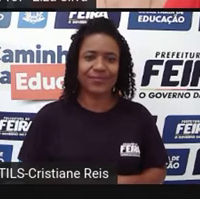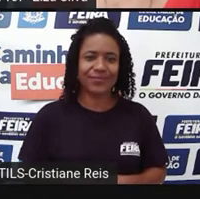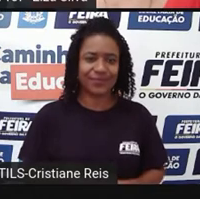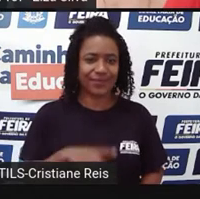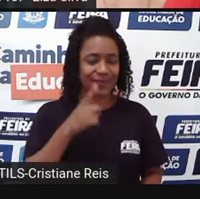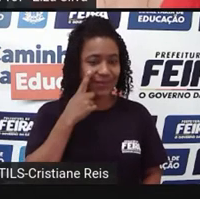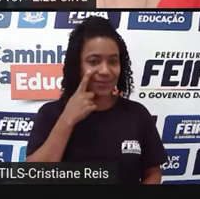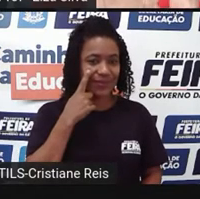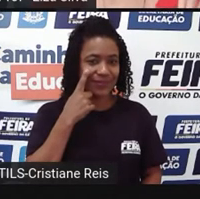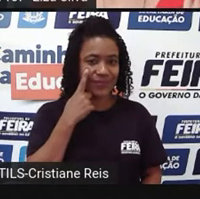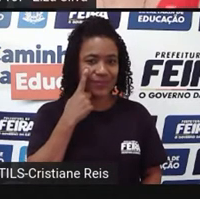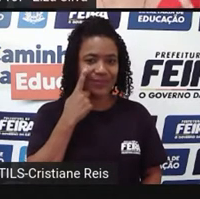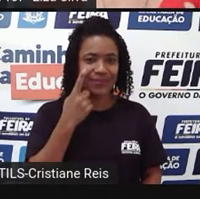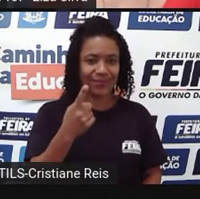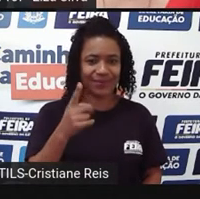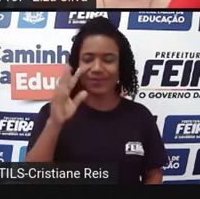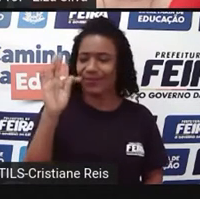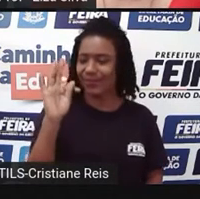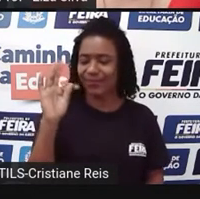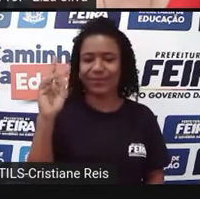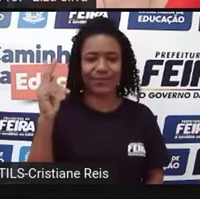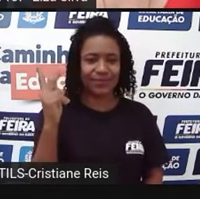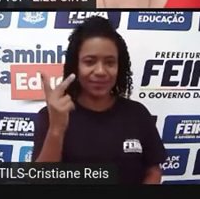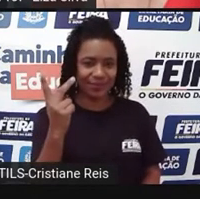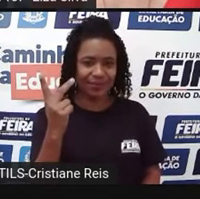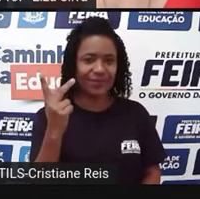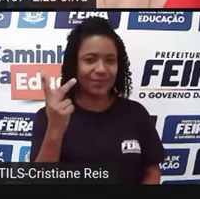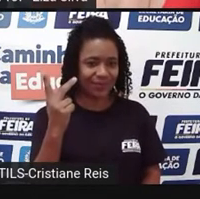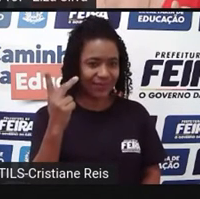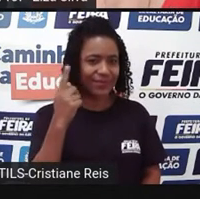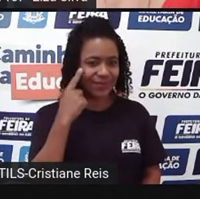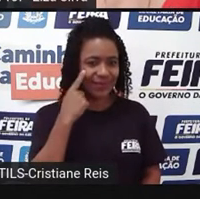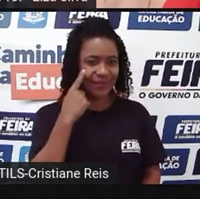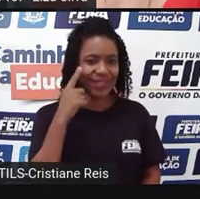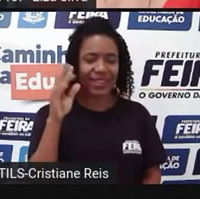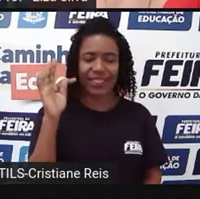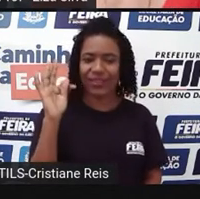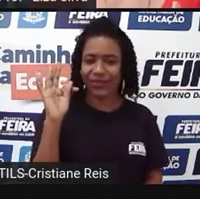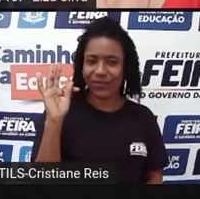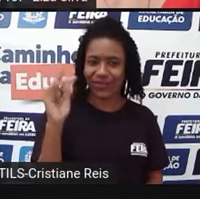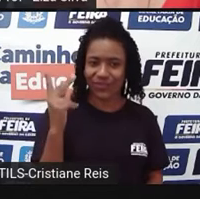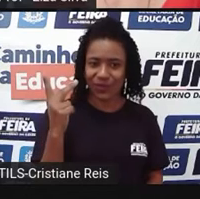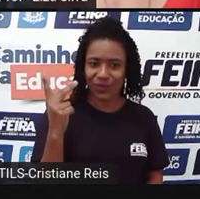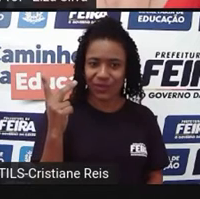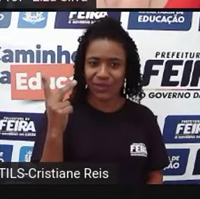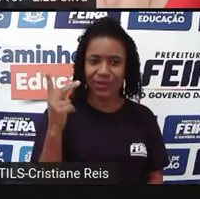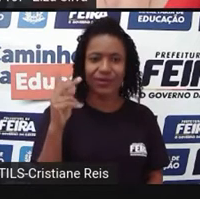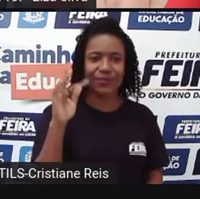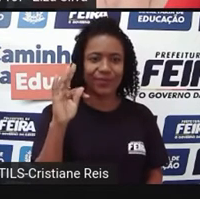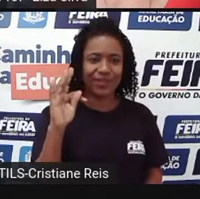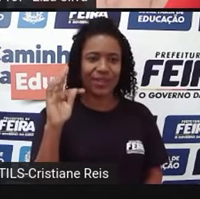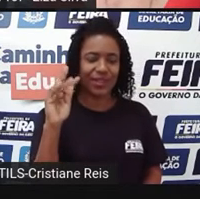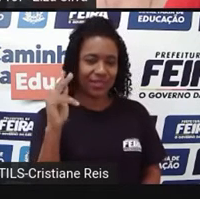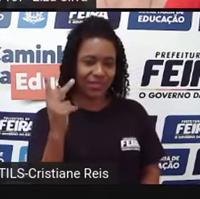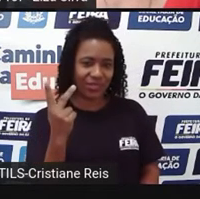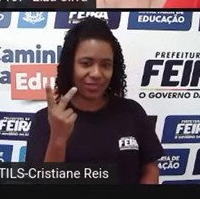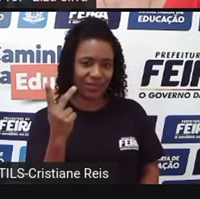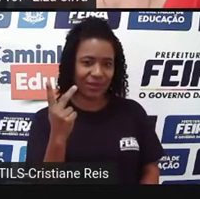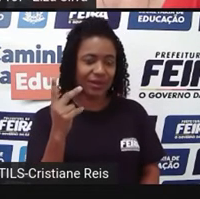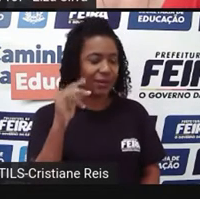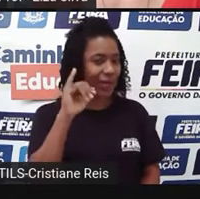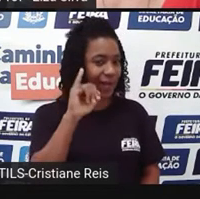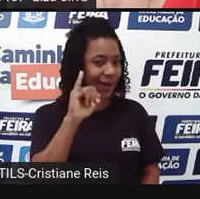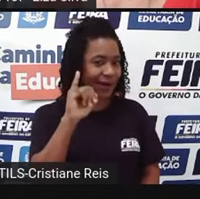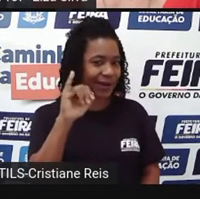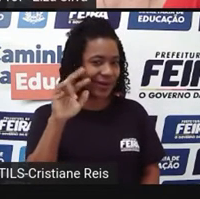olha aqui o th que ele fonema que é um desafio para nós Sandy instante termina em